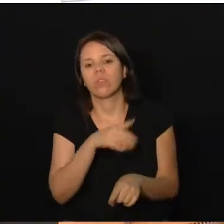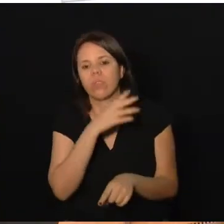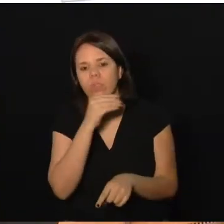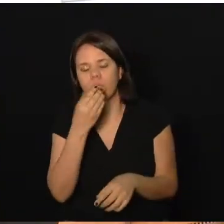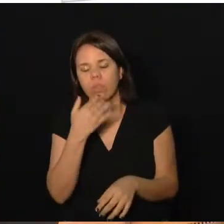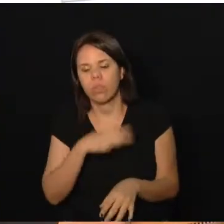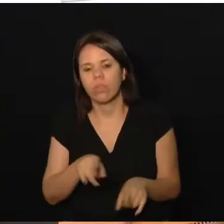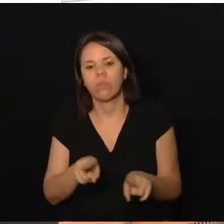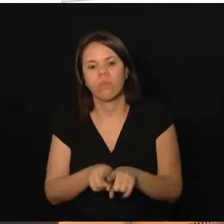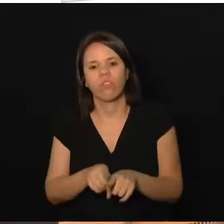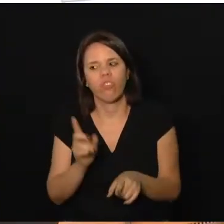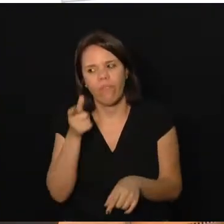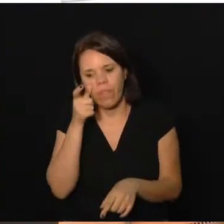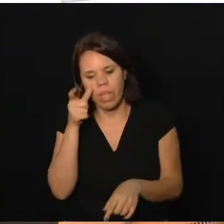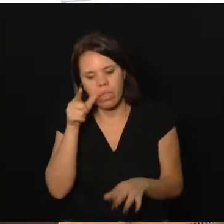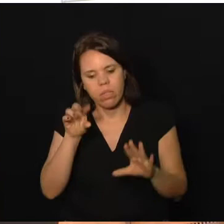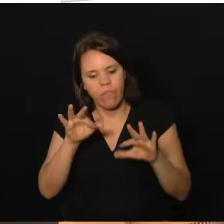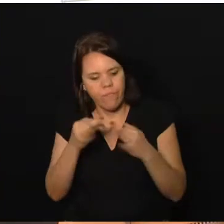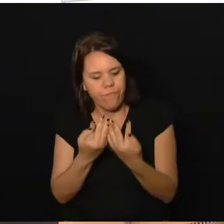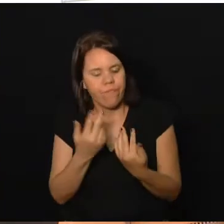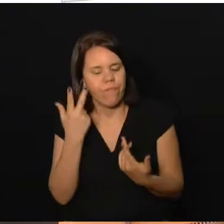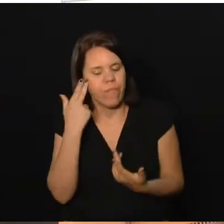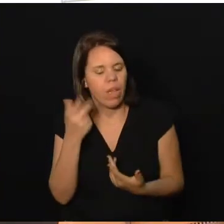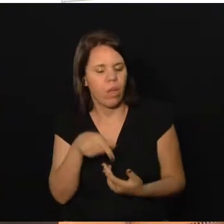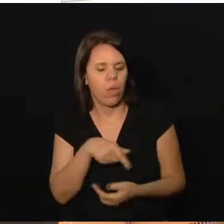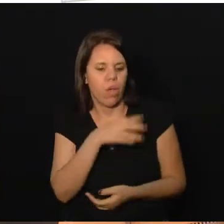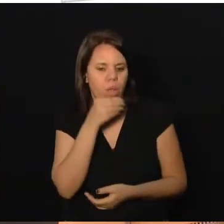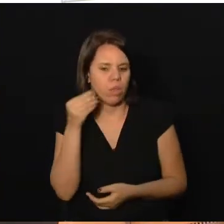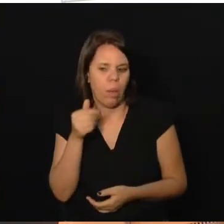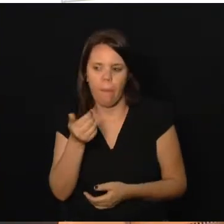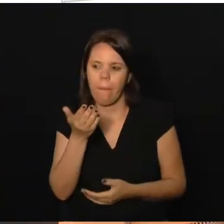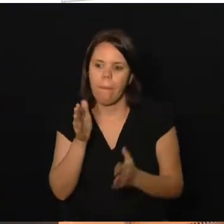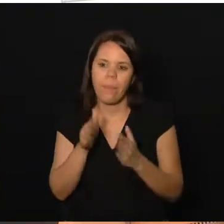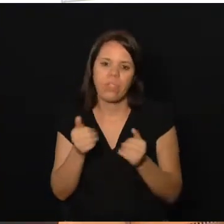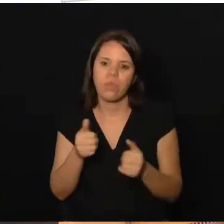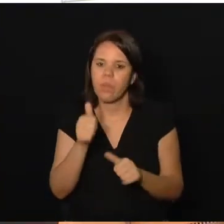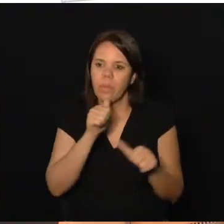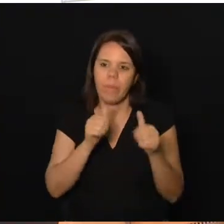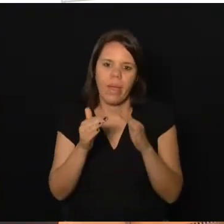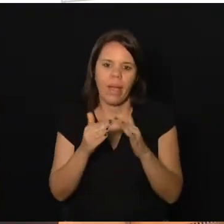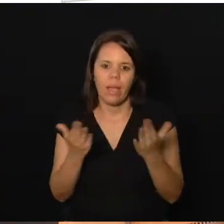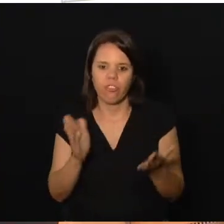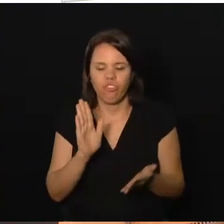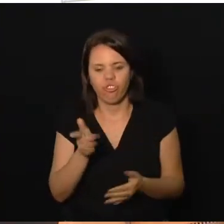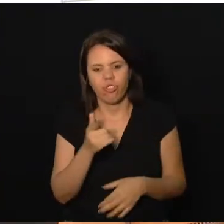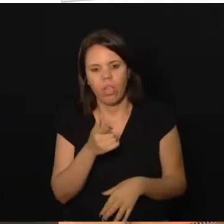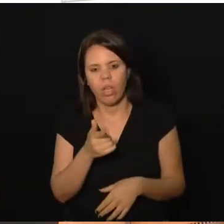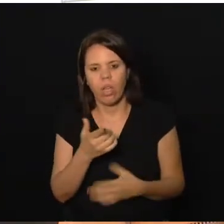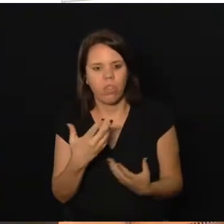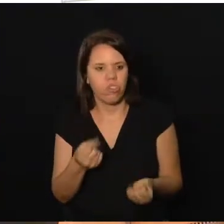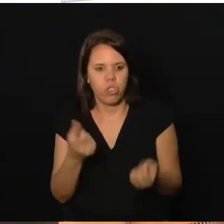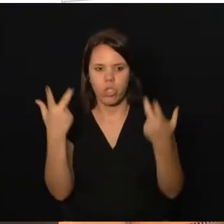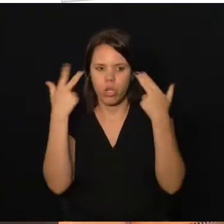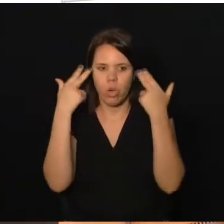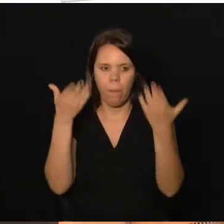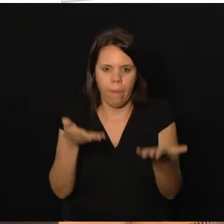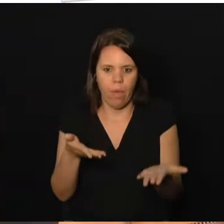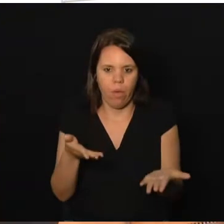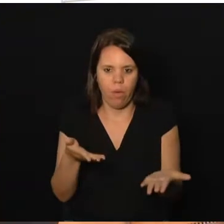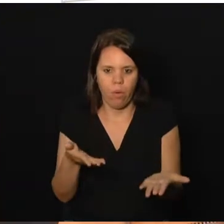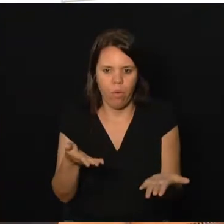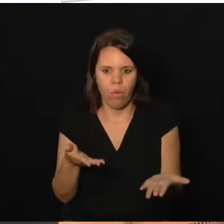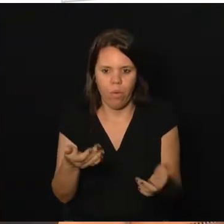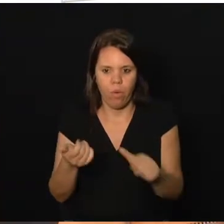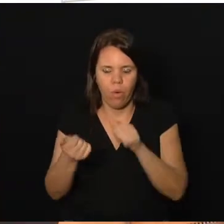família. Então, para uma adolescente pedir para beber em casa, significa que ela já considerou isso normal. Então, é normal